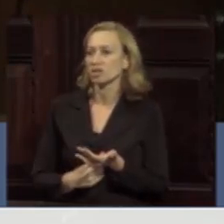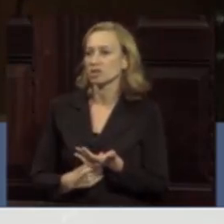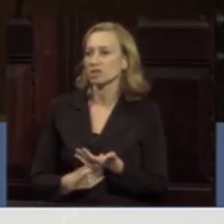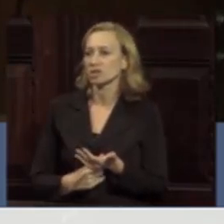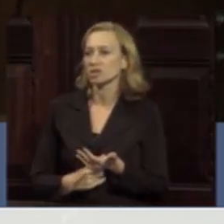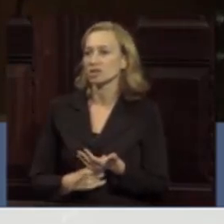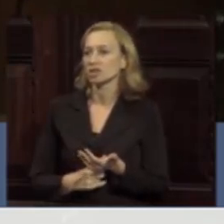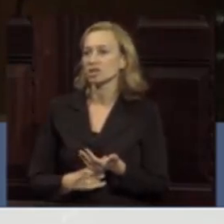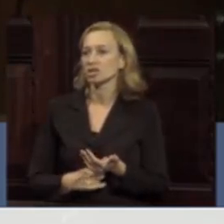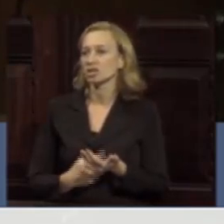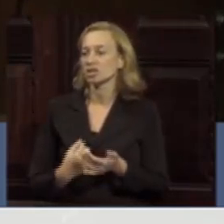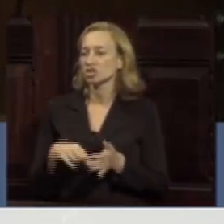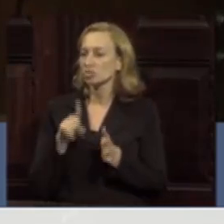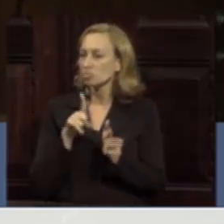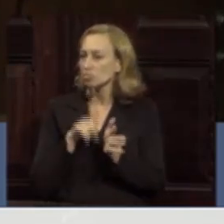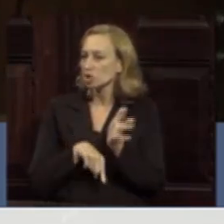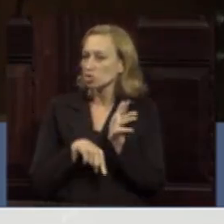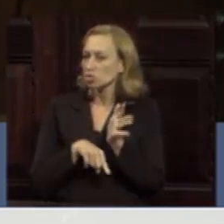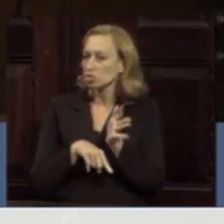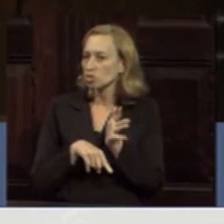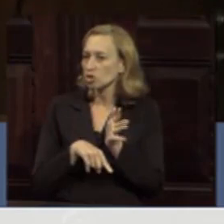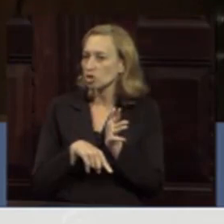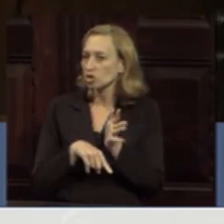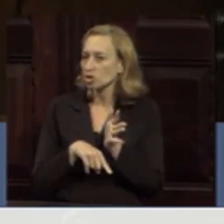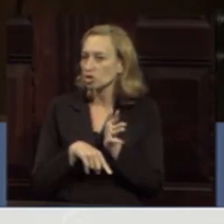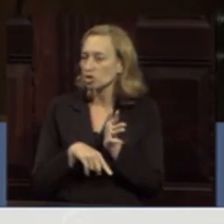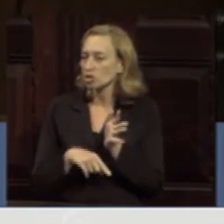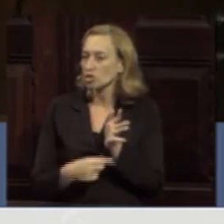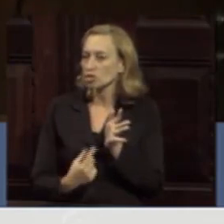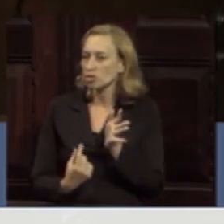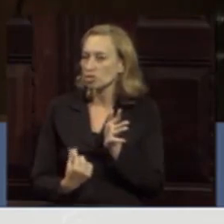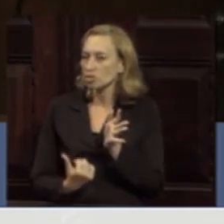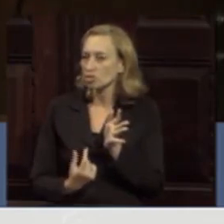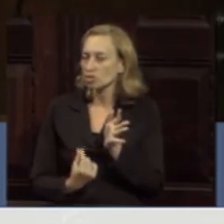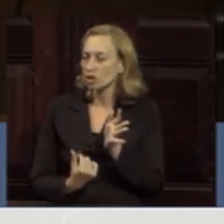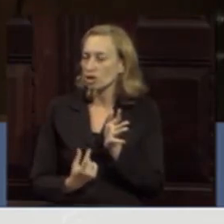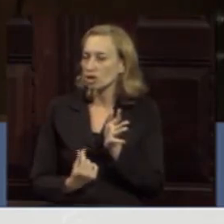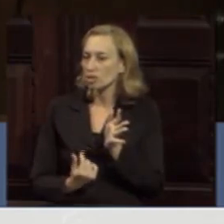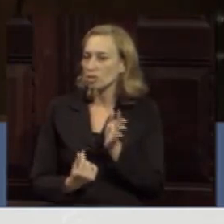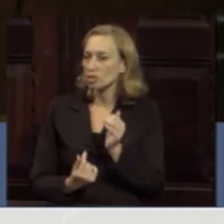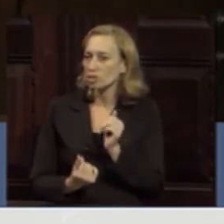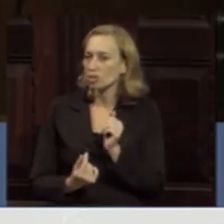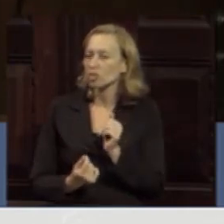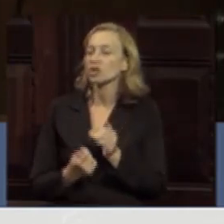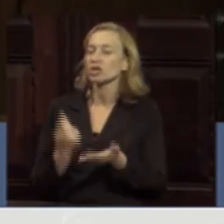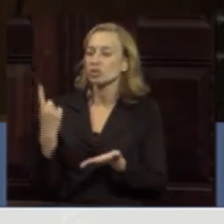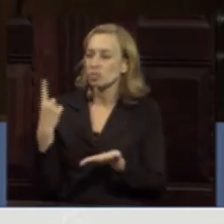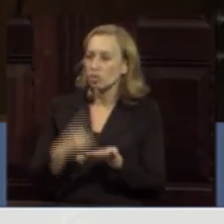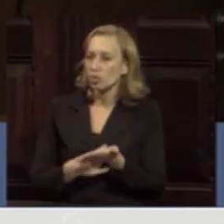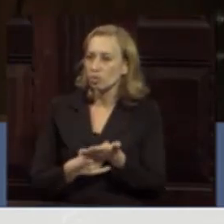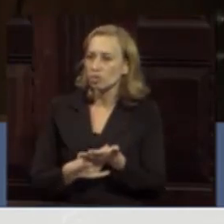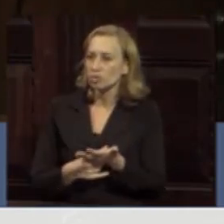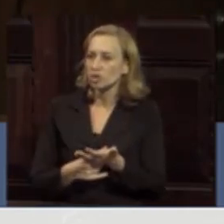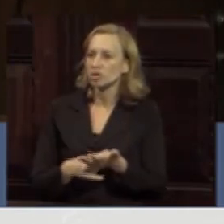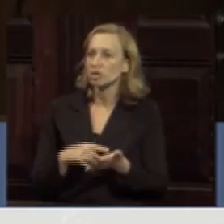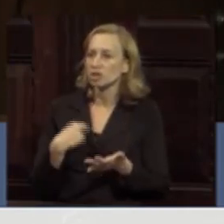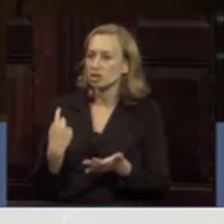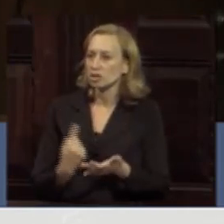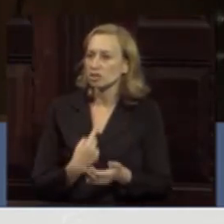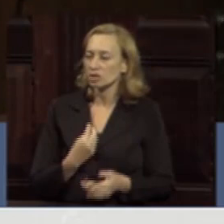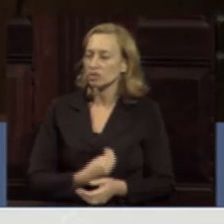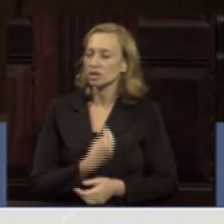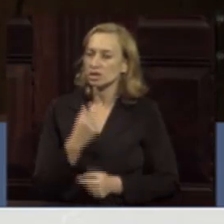das Taxas, e ali onde está totalmente poluído, assoreado. Ele assumiu um compromisso e a gente aqui